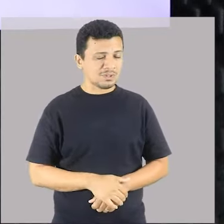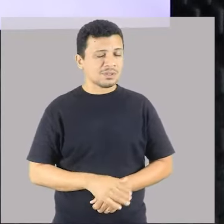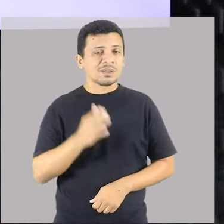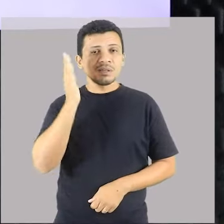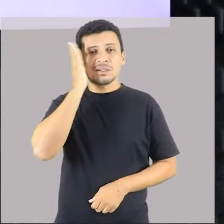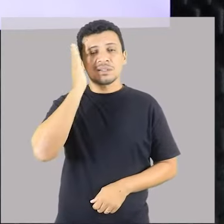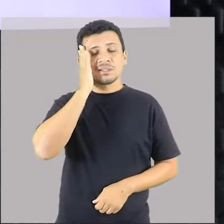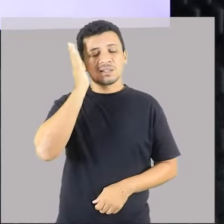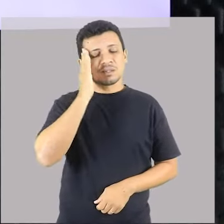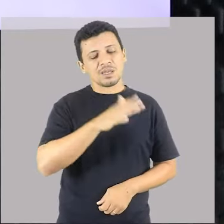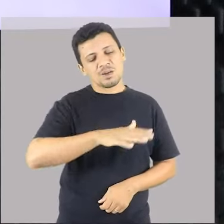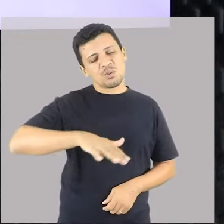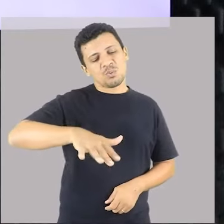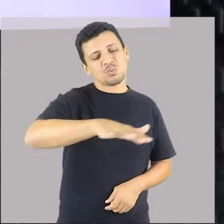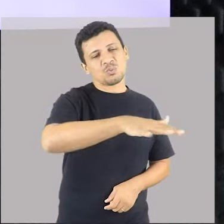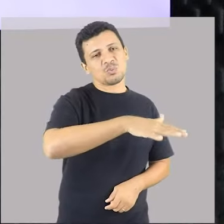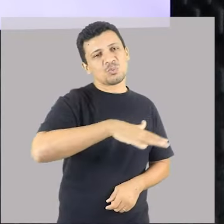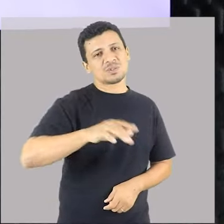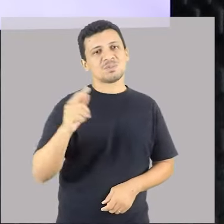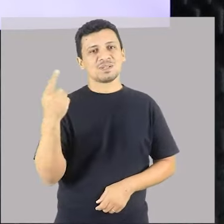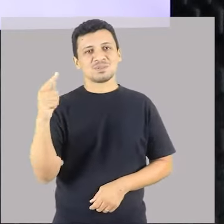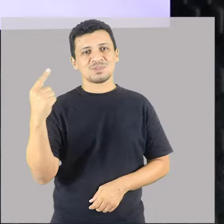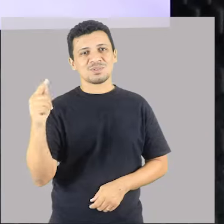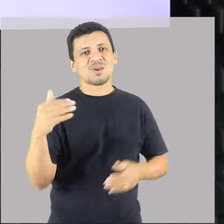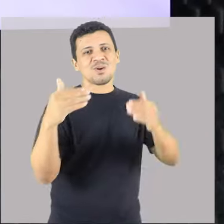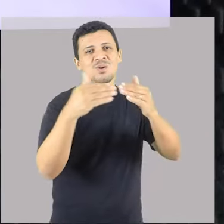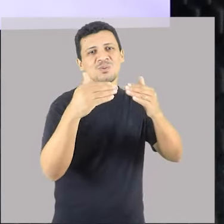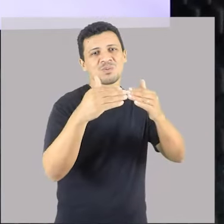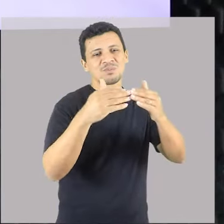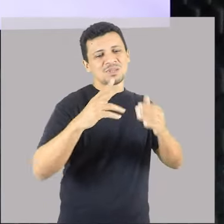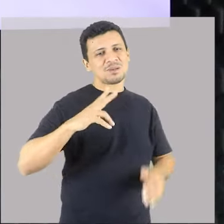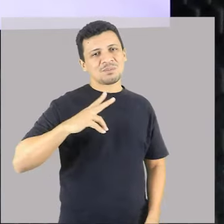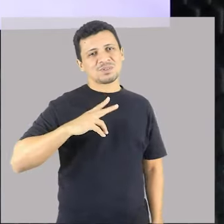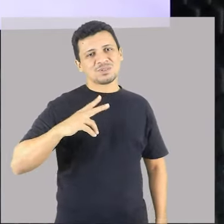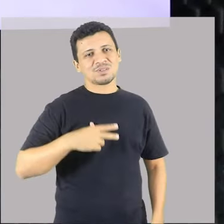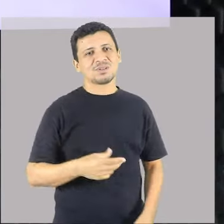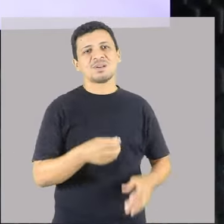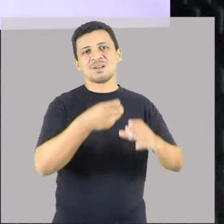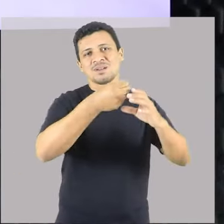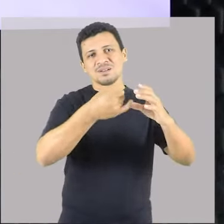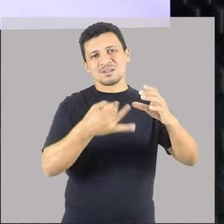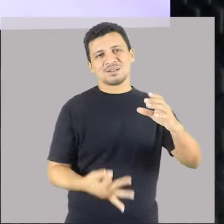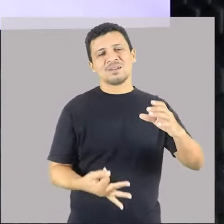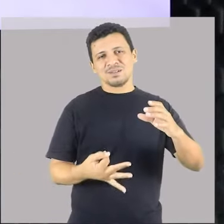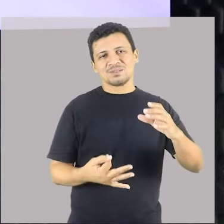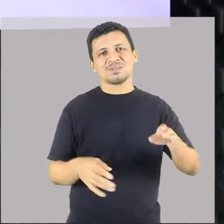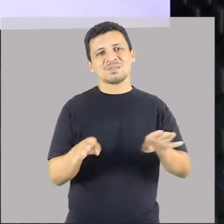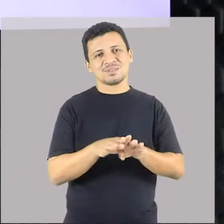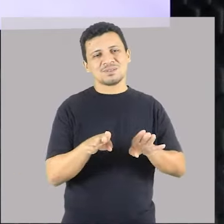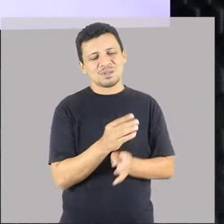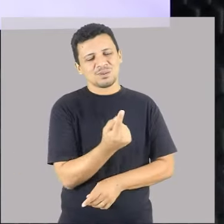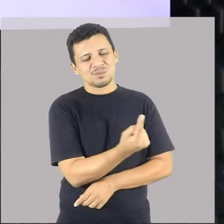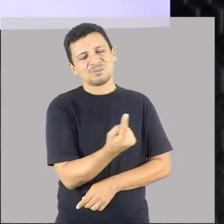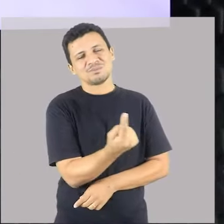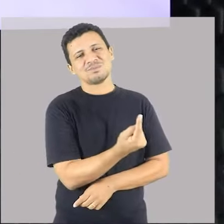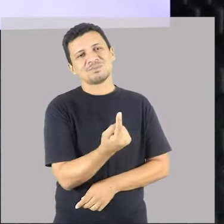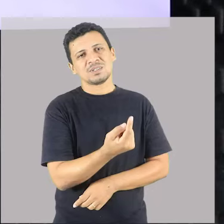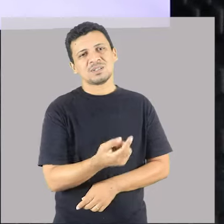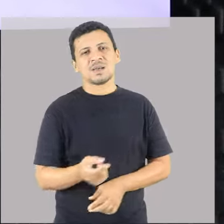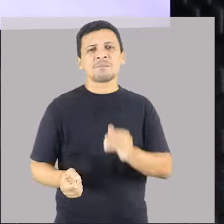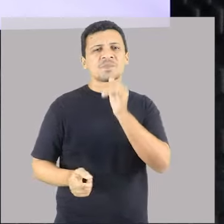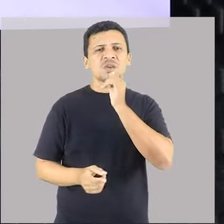compreender o espaço de acordo com as suas particularidades características e similaridades Marcos me